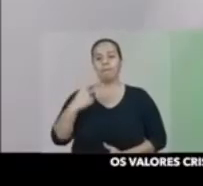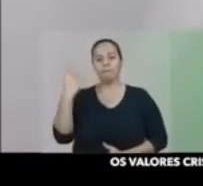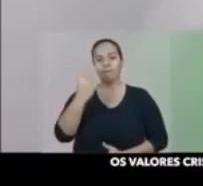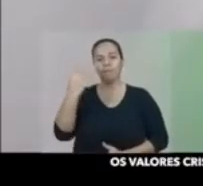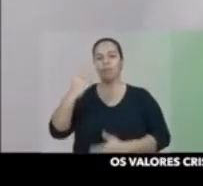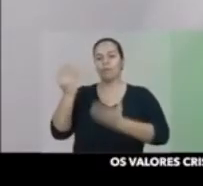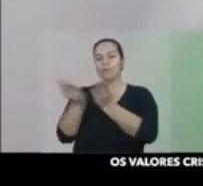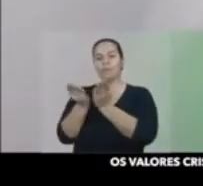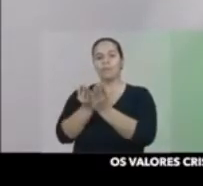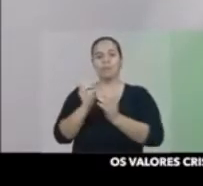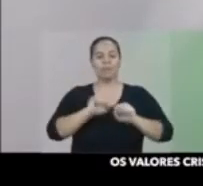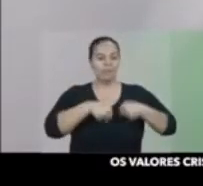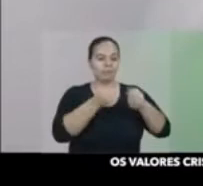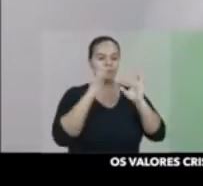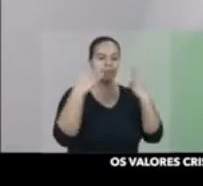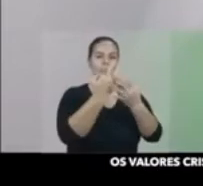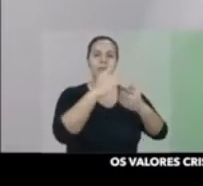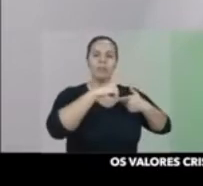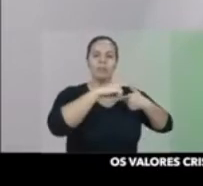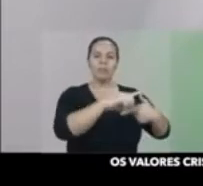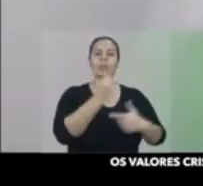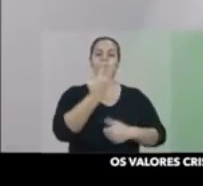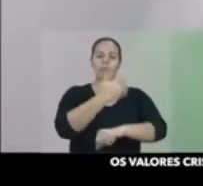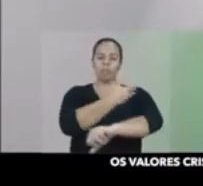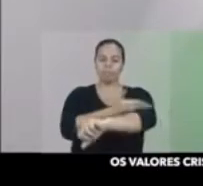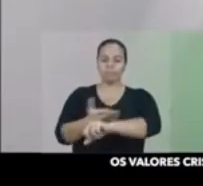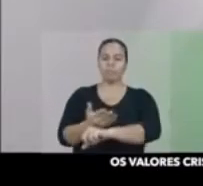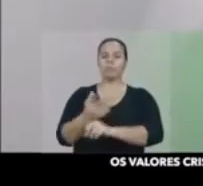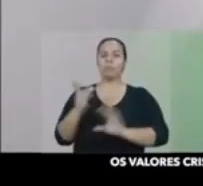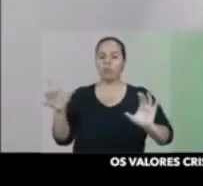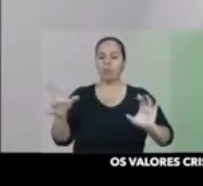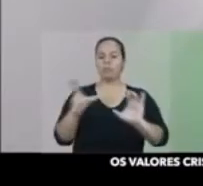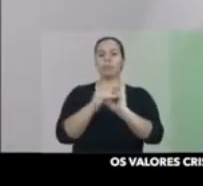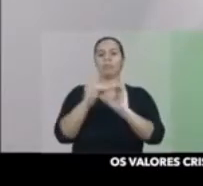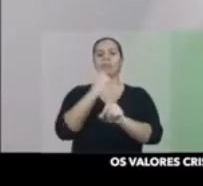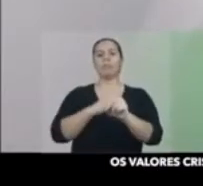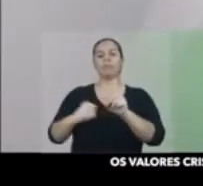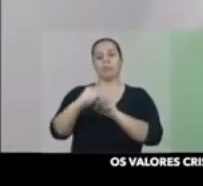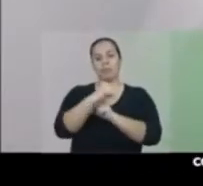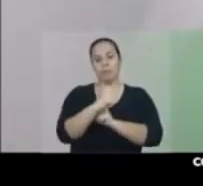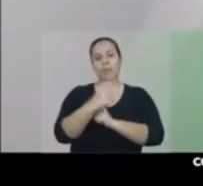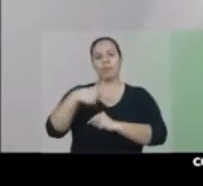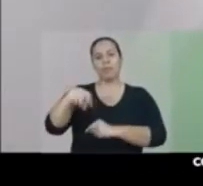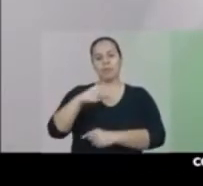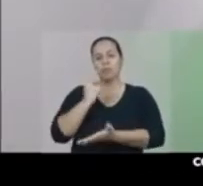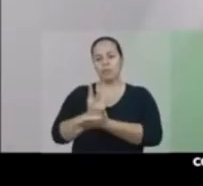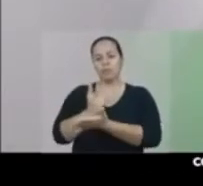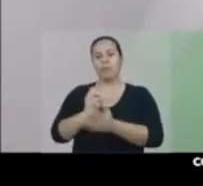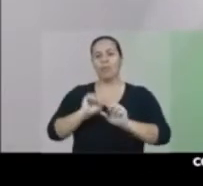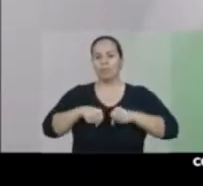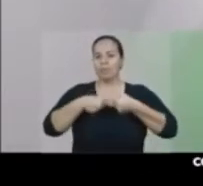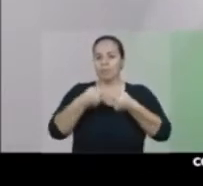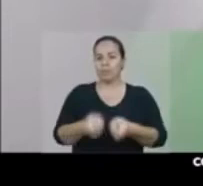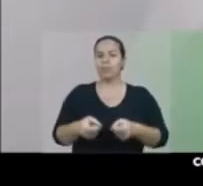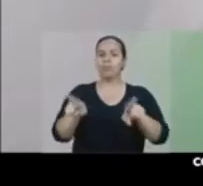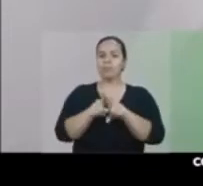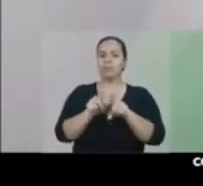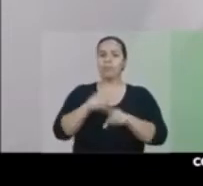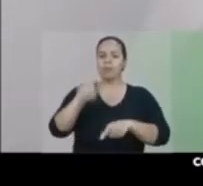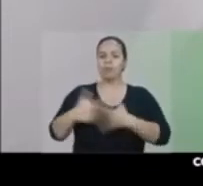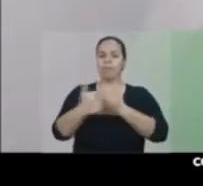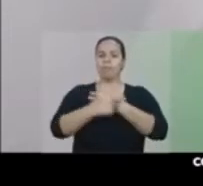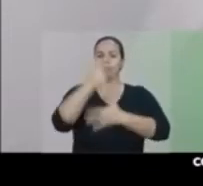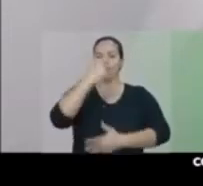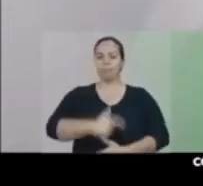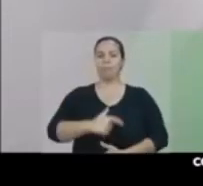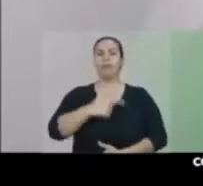Os valores cristãos, a defesa da família tradicional e os bons costumes moldam a nossa sociedade. Continuar fortalecendo essas ideias também